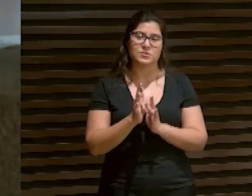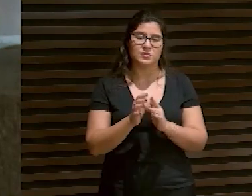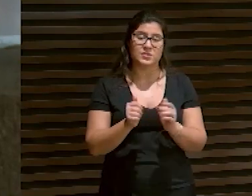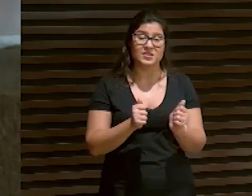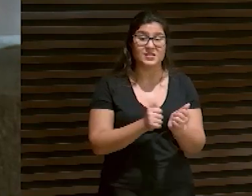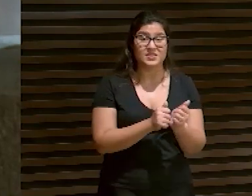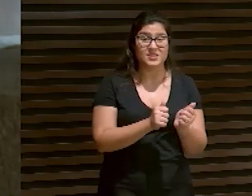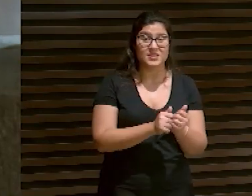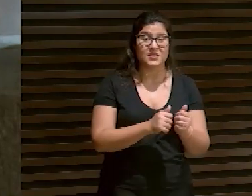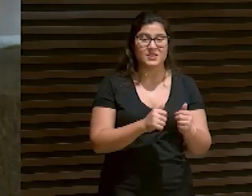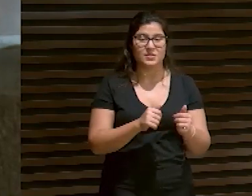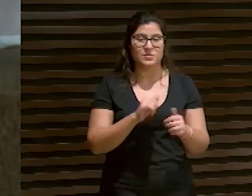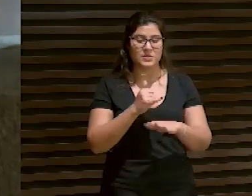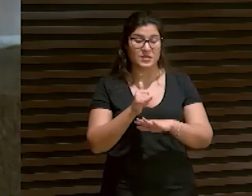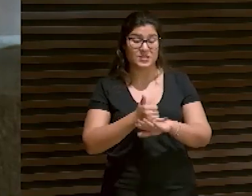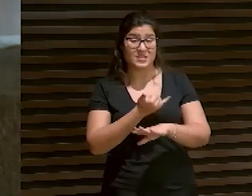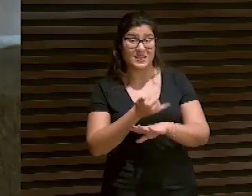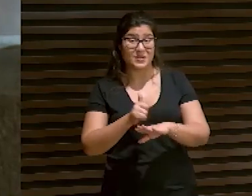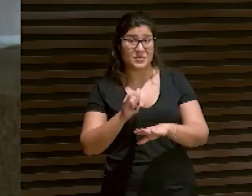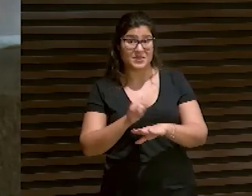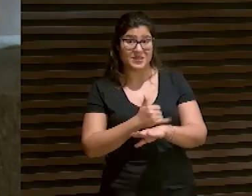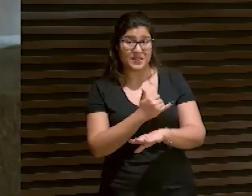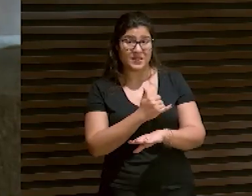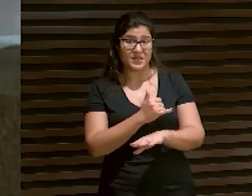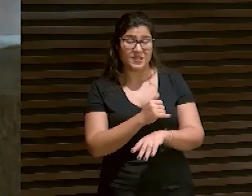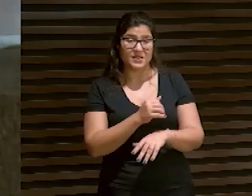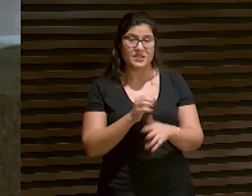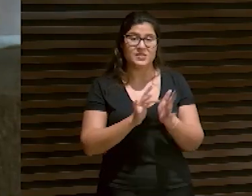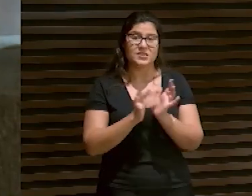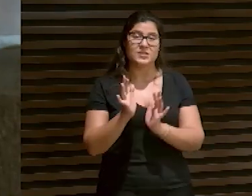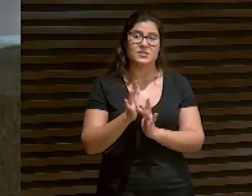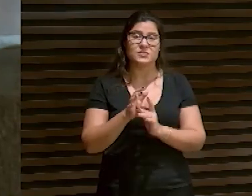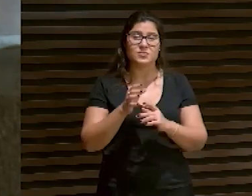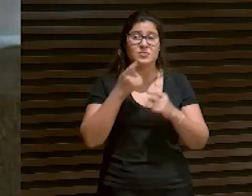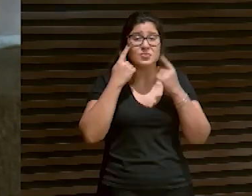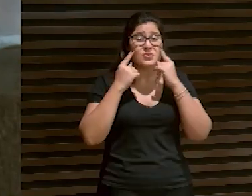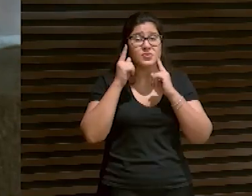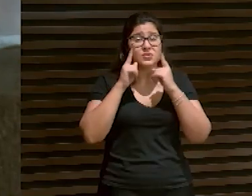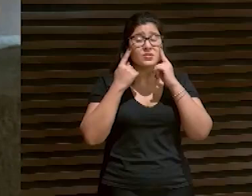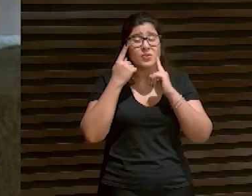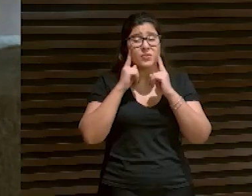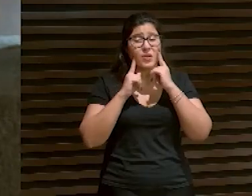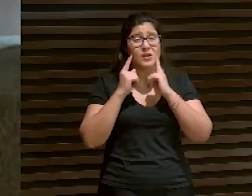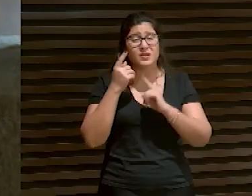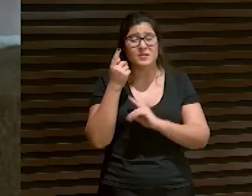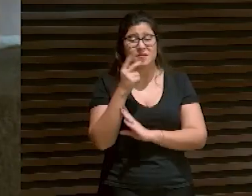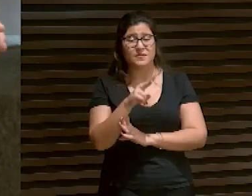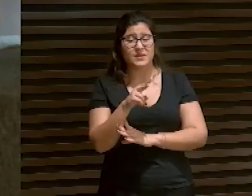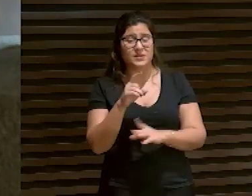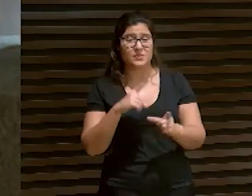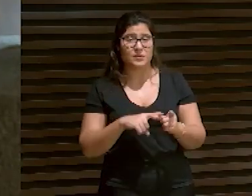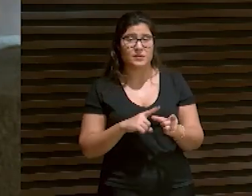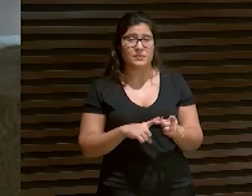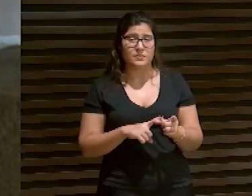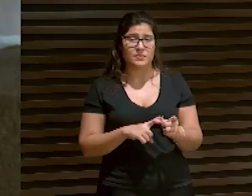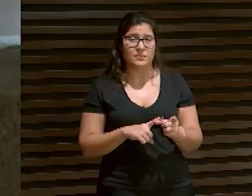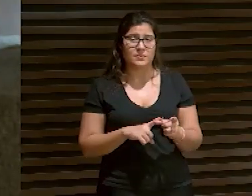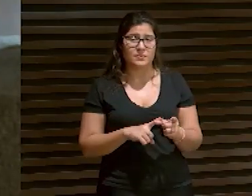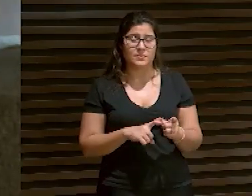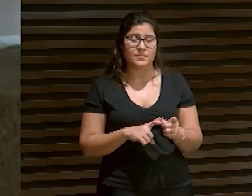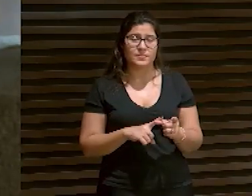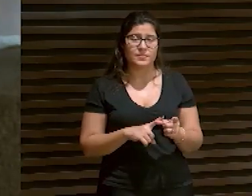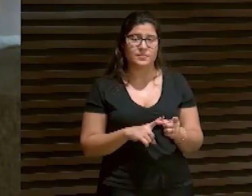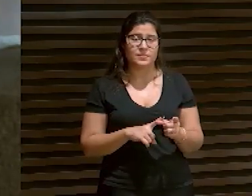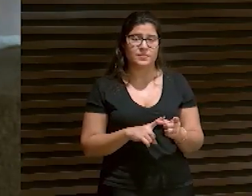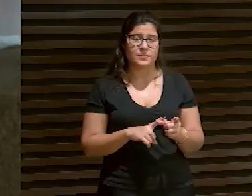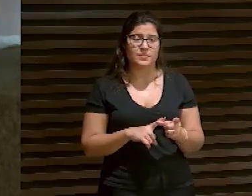Jesus, ele chora olhando para aquela cidade. Ele chora, meus irmãos. Ele chora olhando para aquela